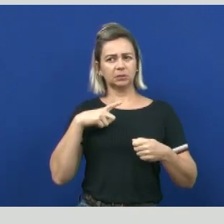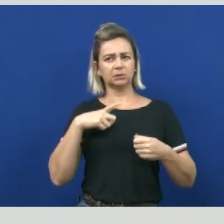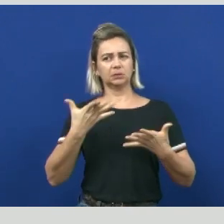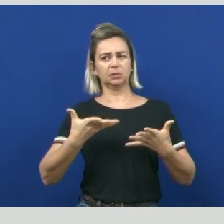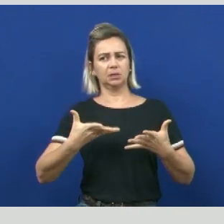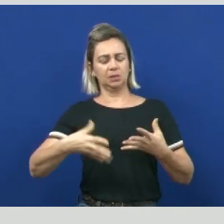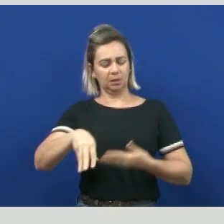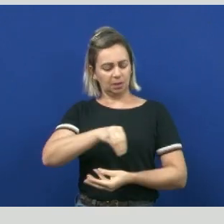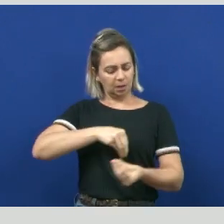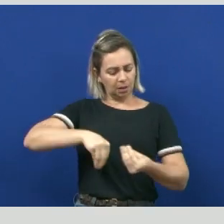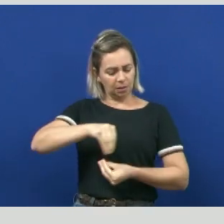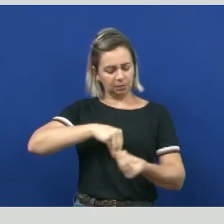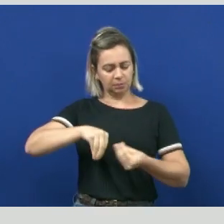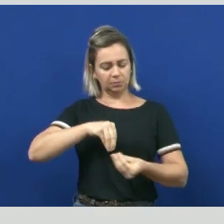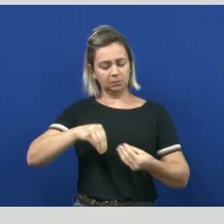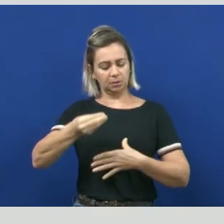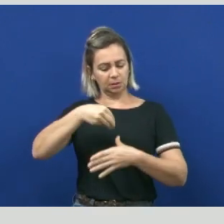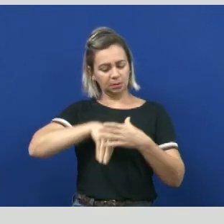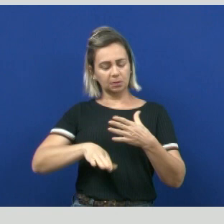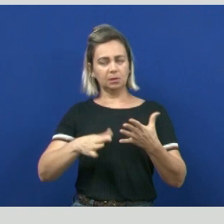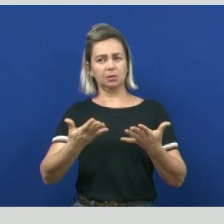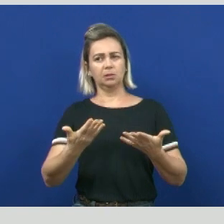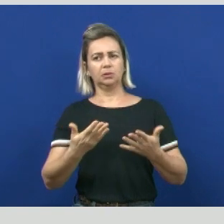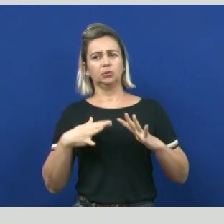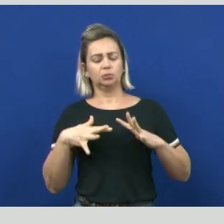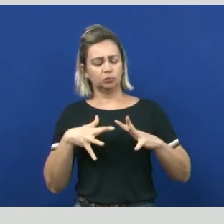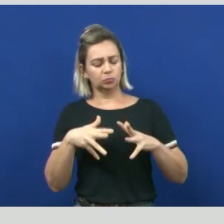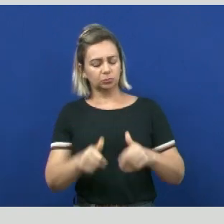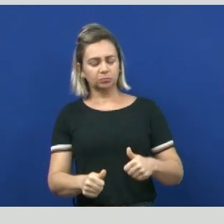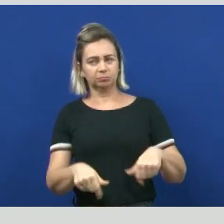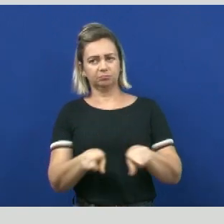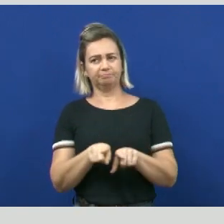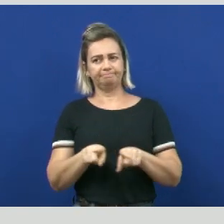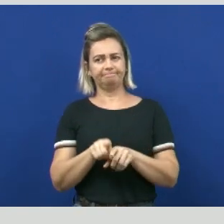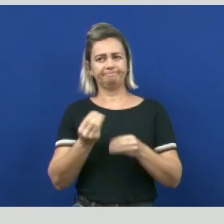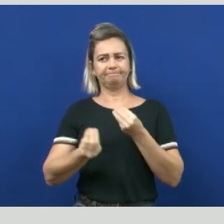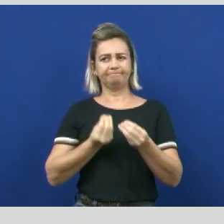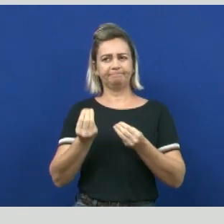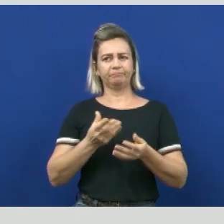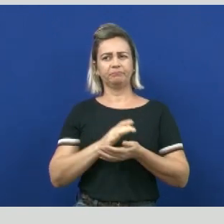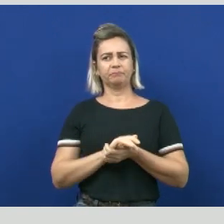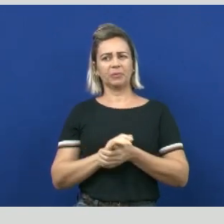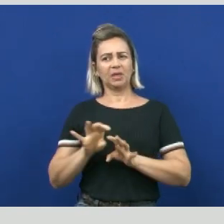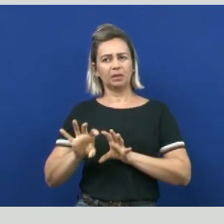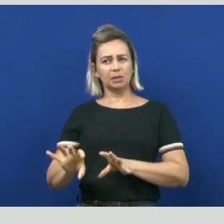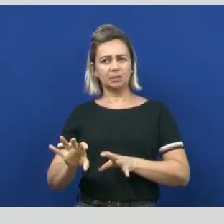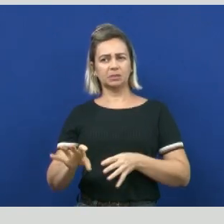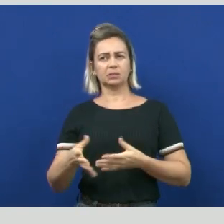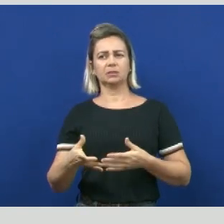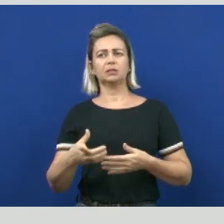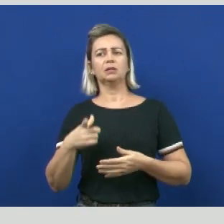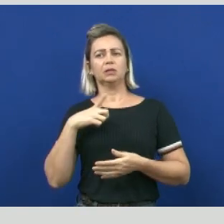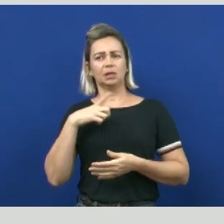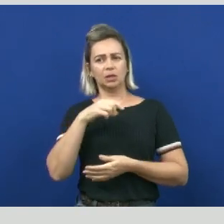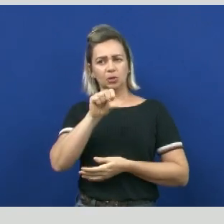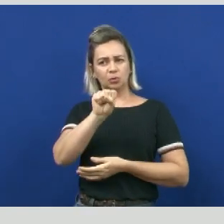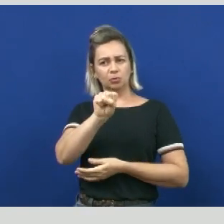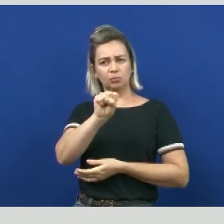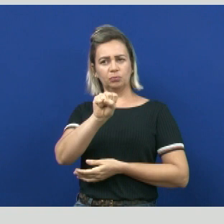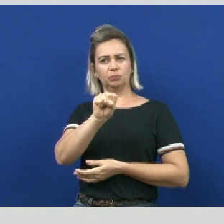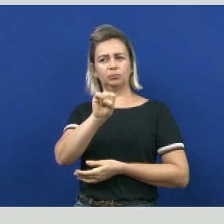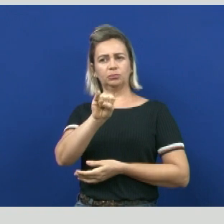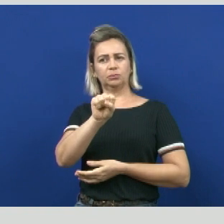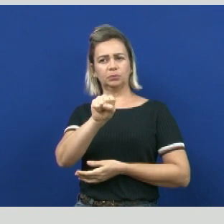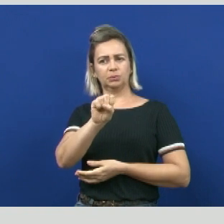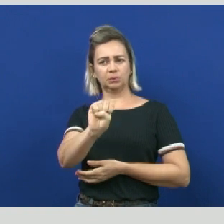tem como acontecer as reações químicas. Haja vista que todas as reações químicas acontecem em meio aquoso, tranquilo? E sais minerais que